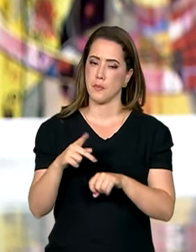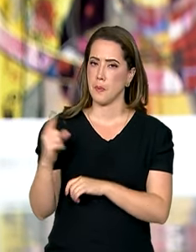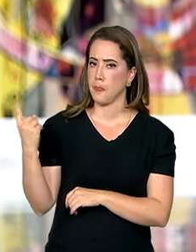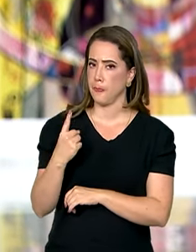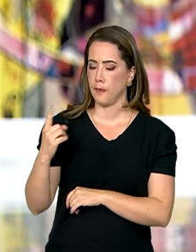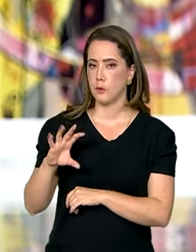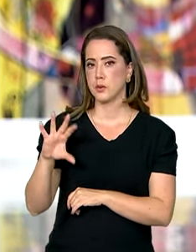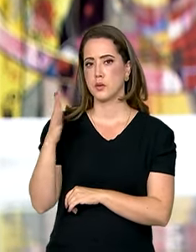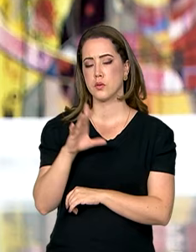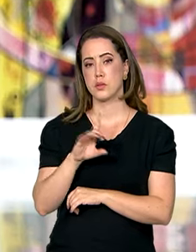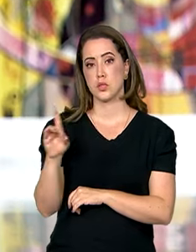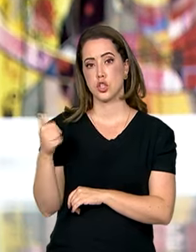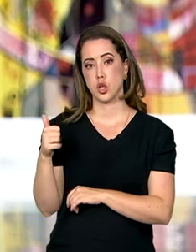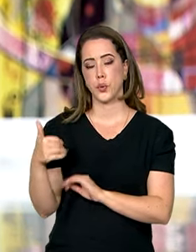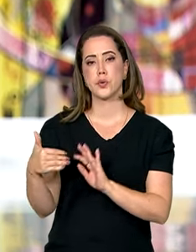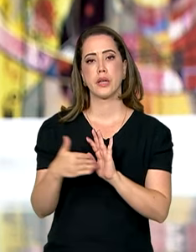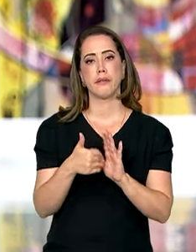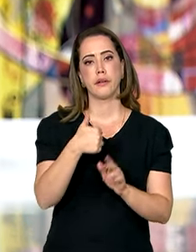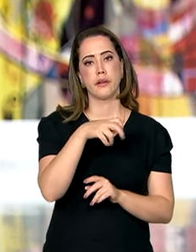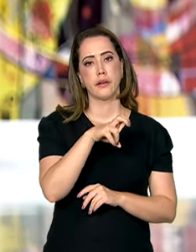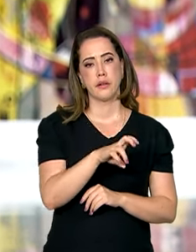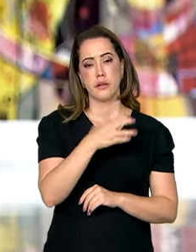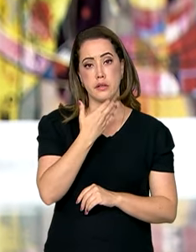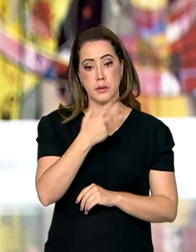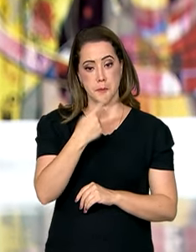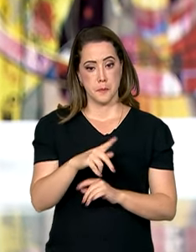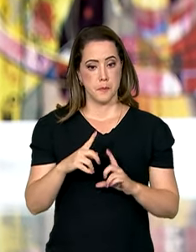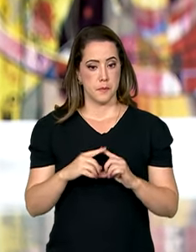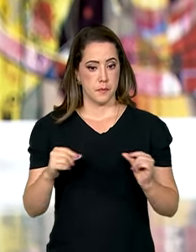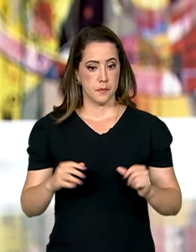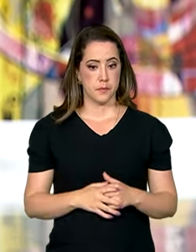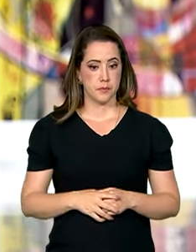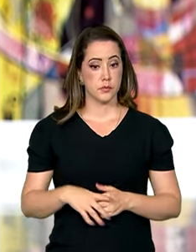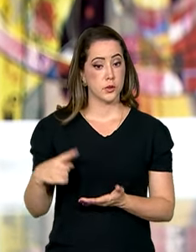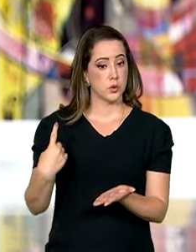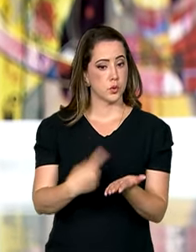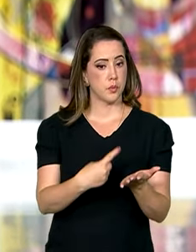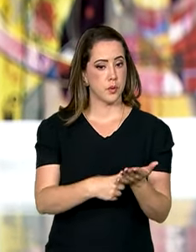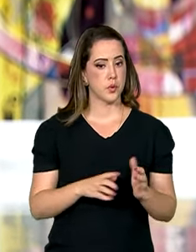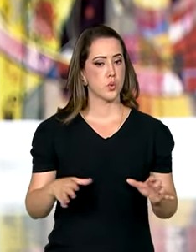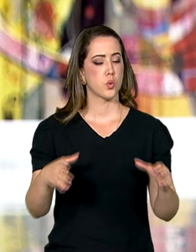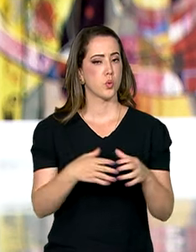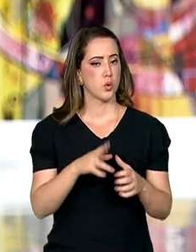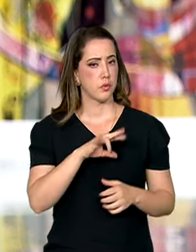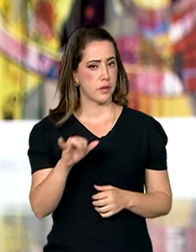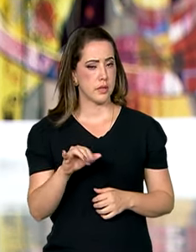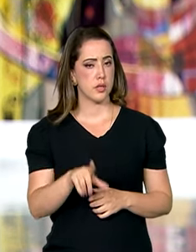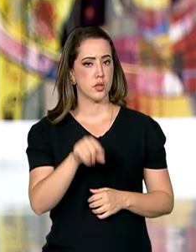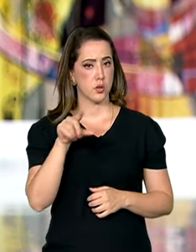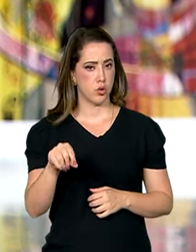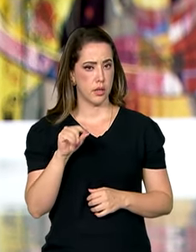delas marcada para os dias 11 a 15 de dezembro aqui em Brasília a agenda do bloco vai ser decidida e